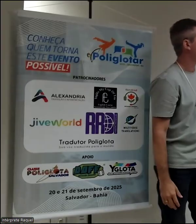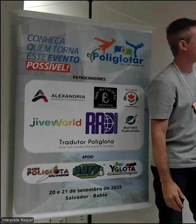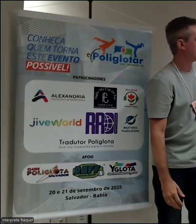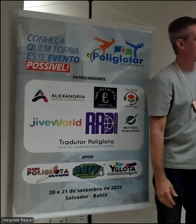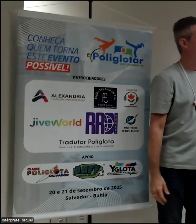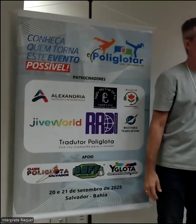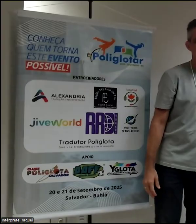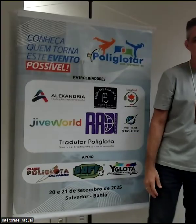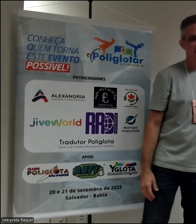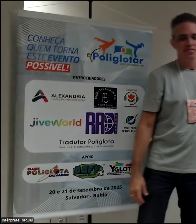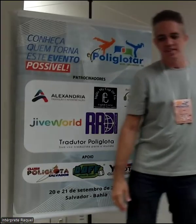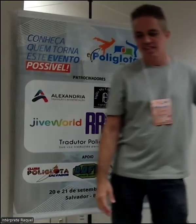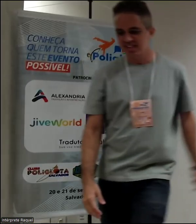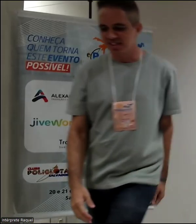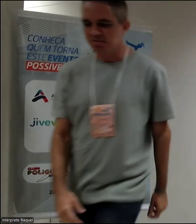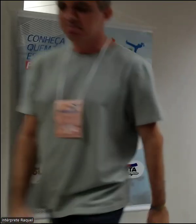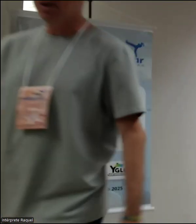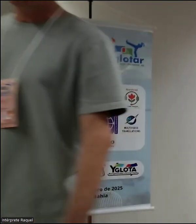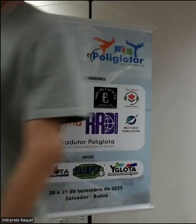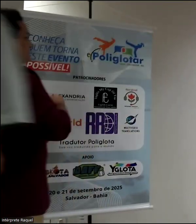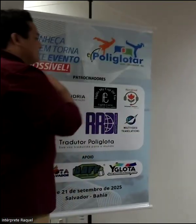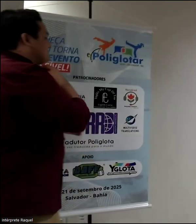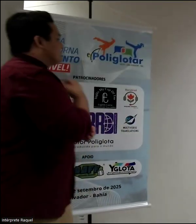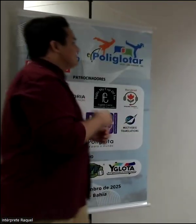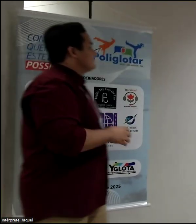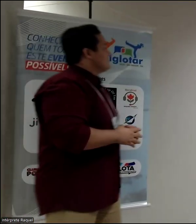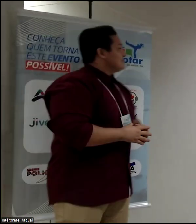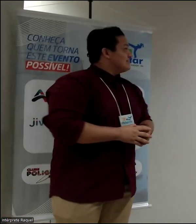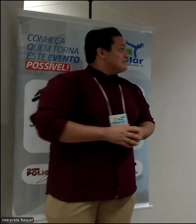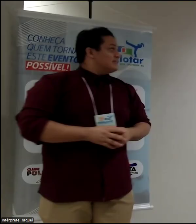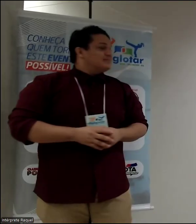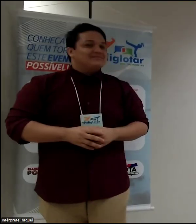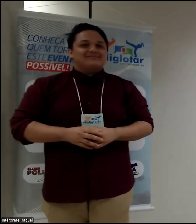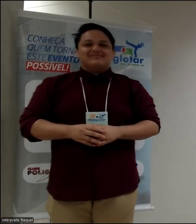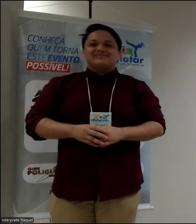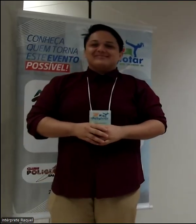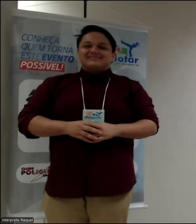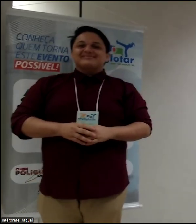desse lado aí. Tá bom? Pode começar? Pode, por favor.